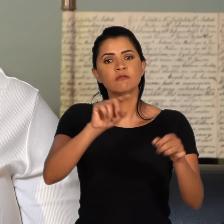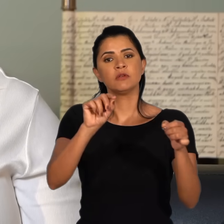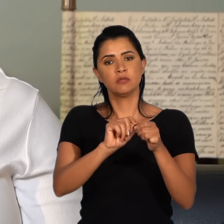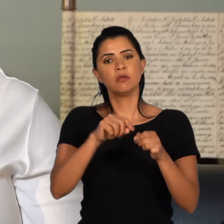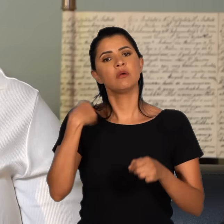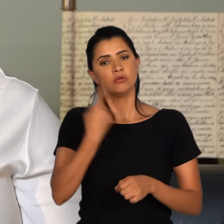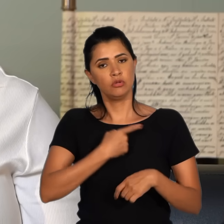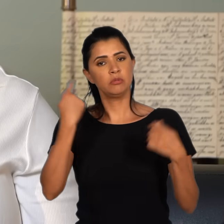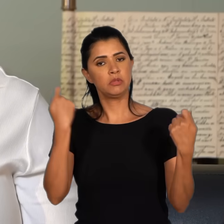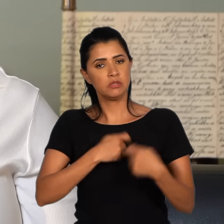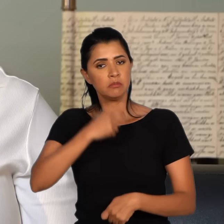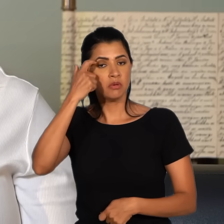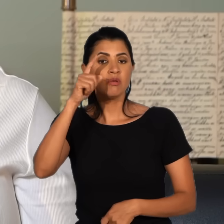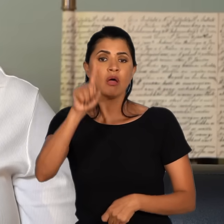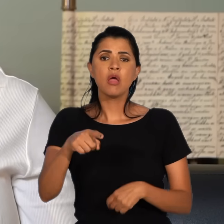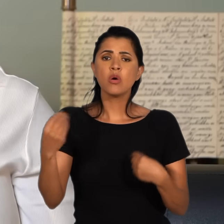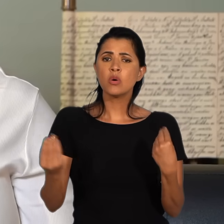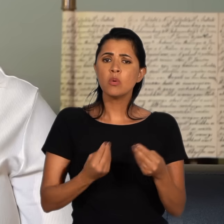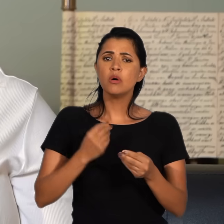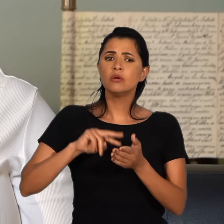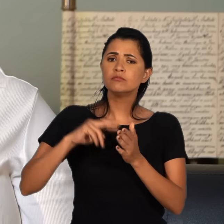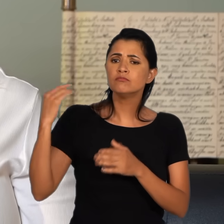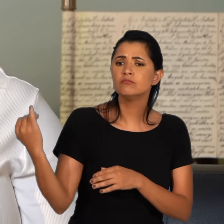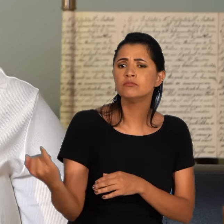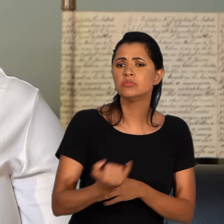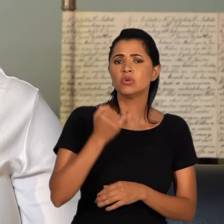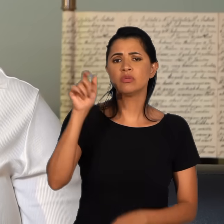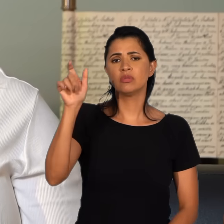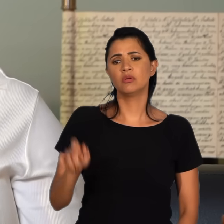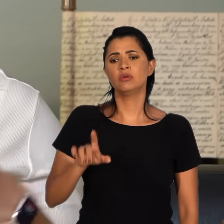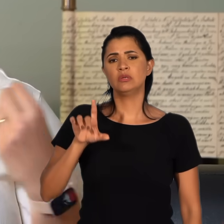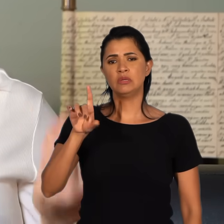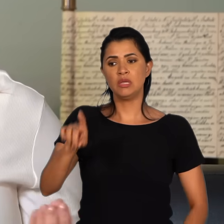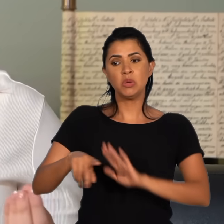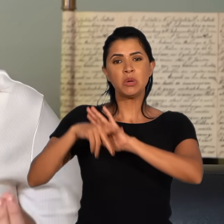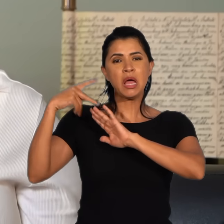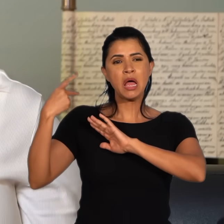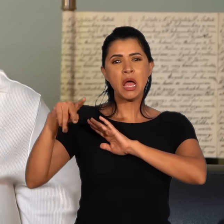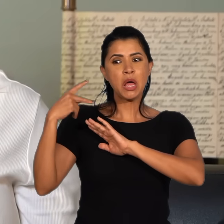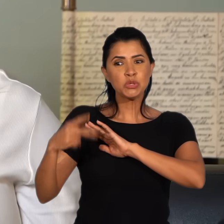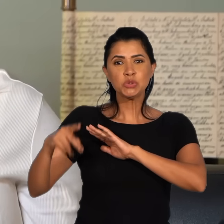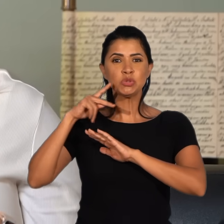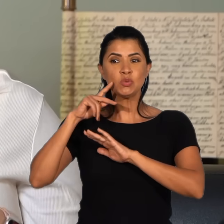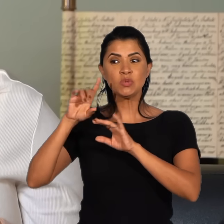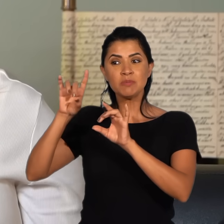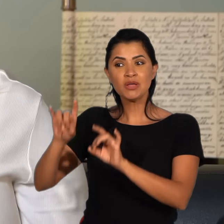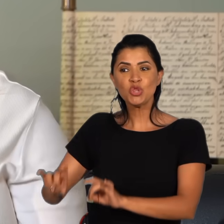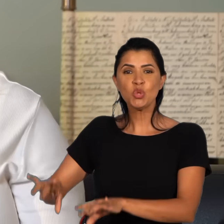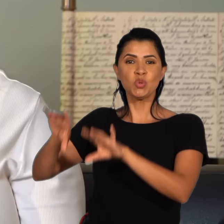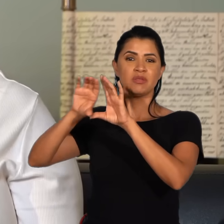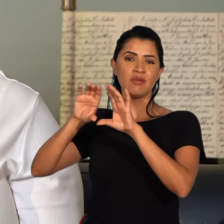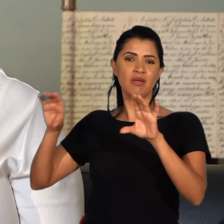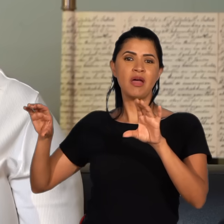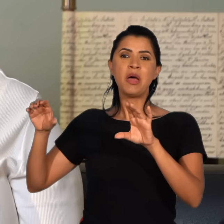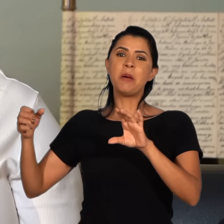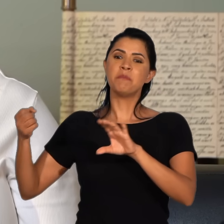devemos meditar é isso o quão profundo e significativo é um Deus que deixa a sua própria natureza para para se